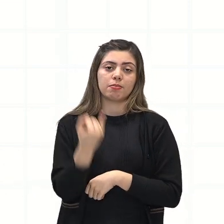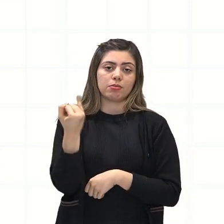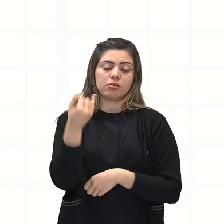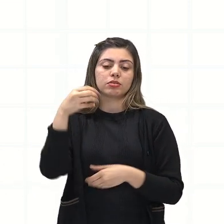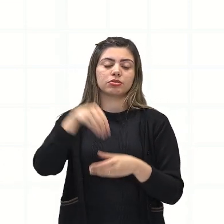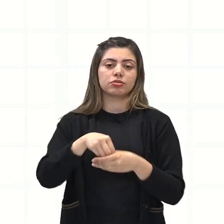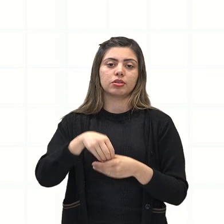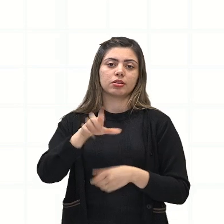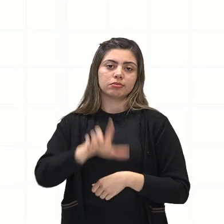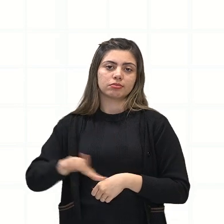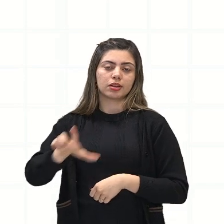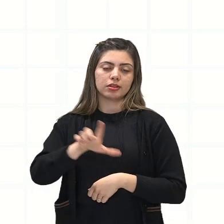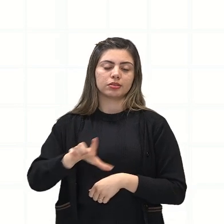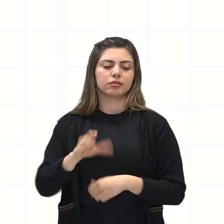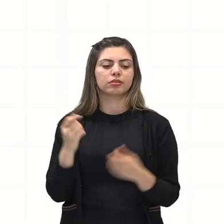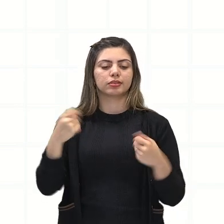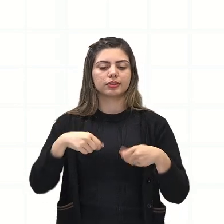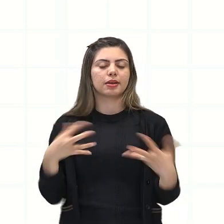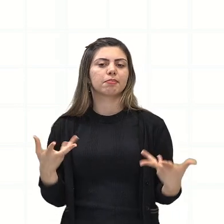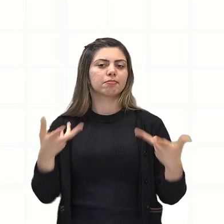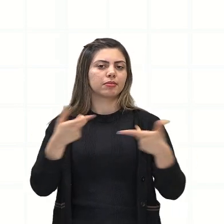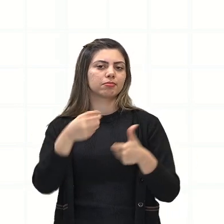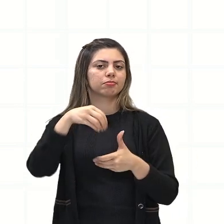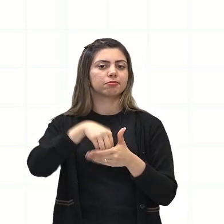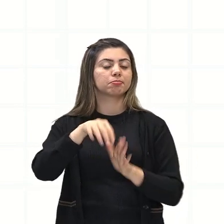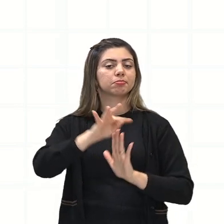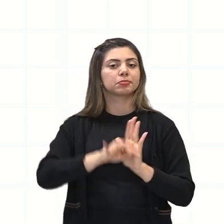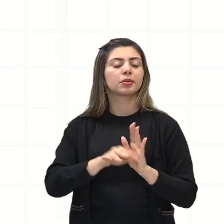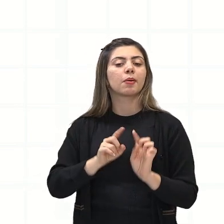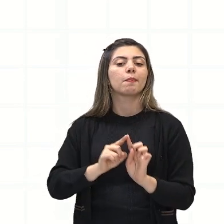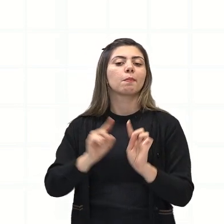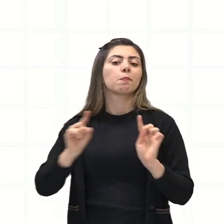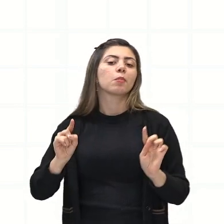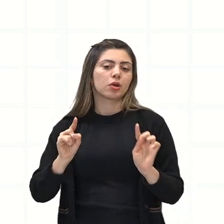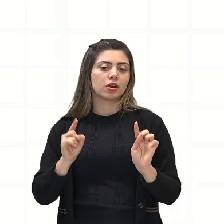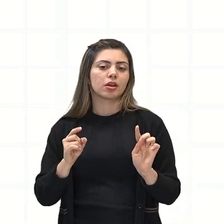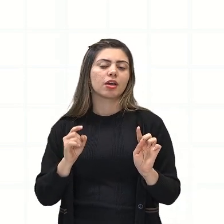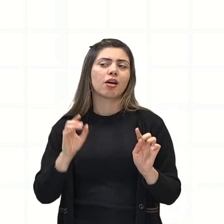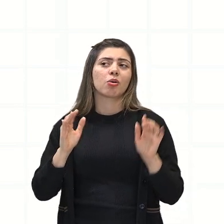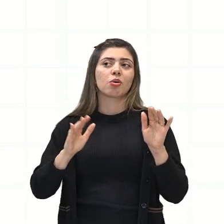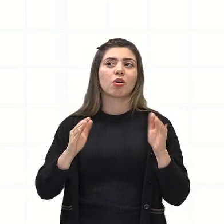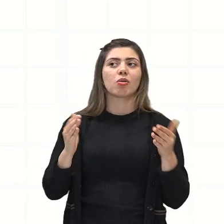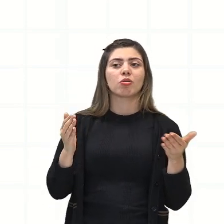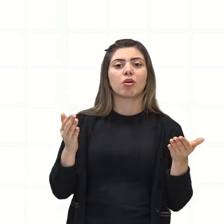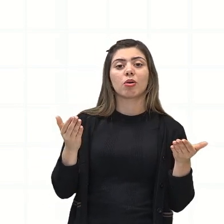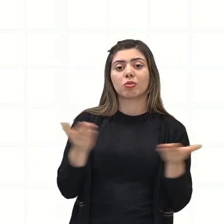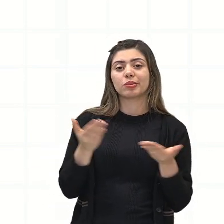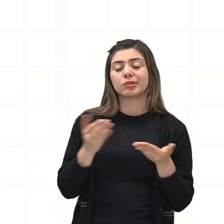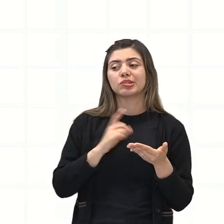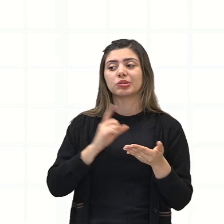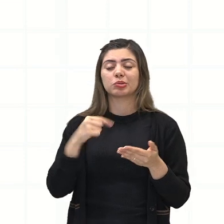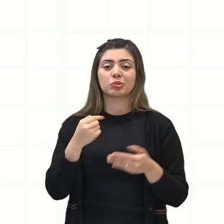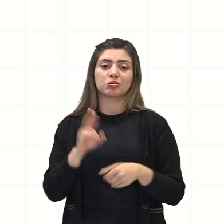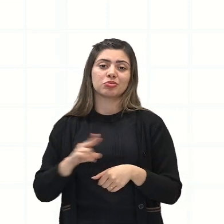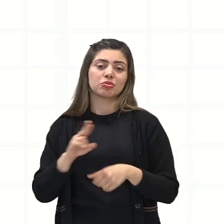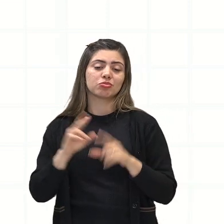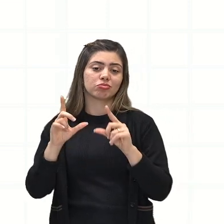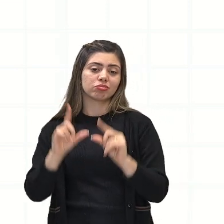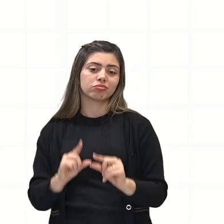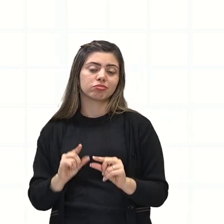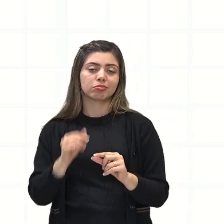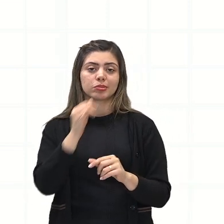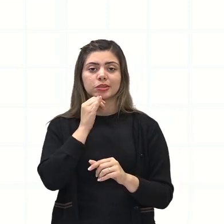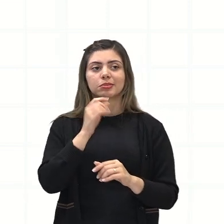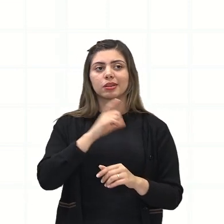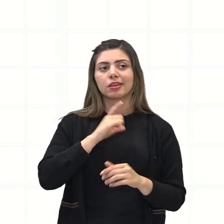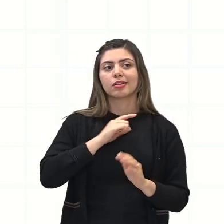gente enriqueça um texto, um poema, só que elas já são pouco utilizadas em outros tipos de texto, como textos dissertativos,